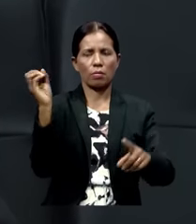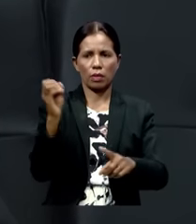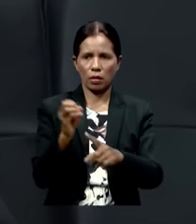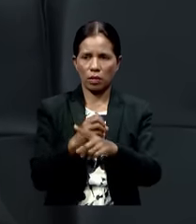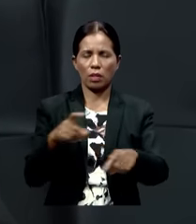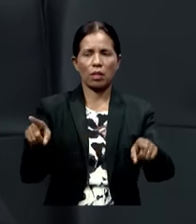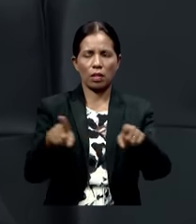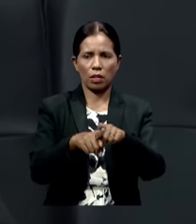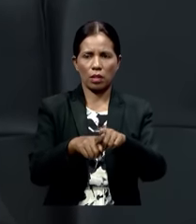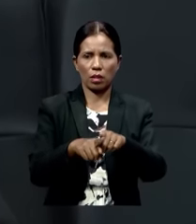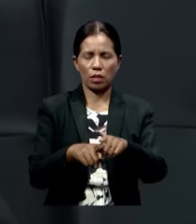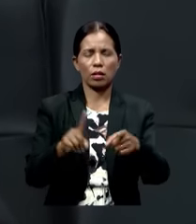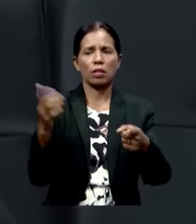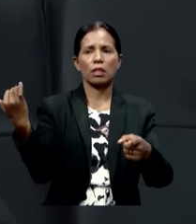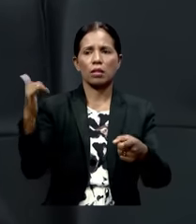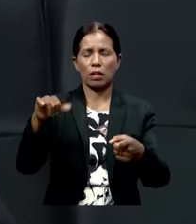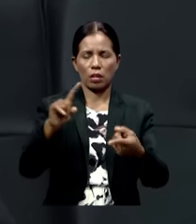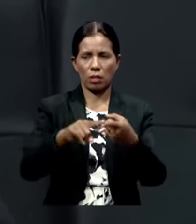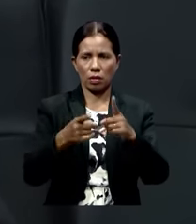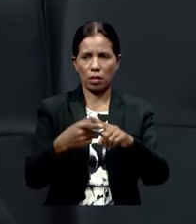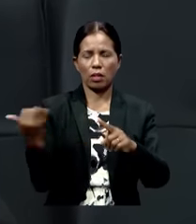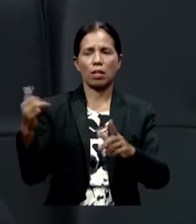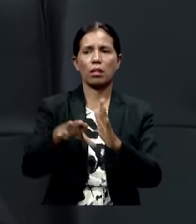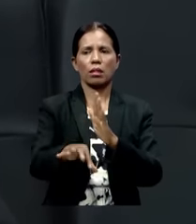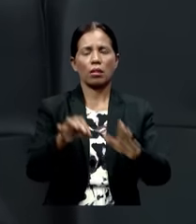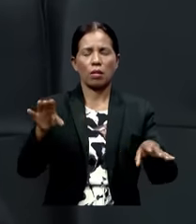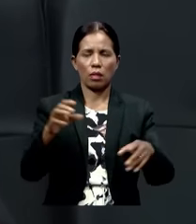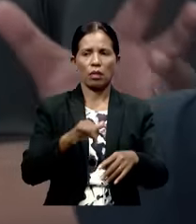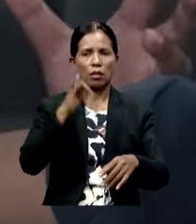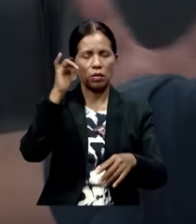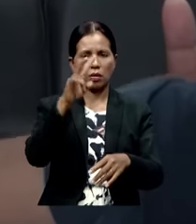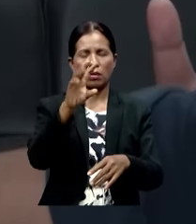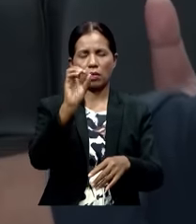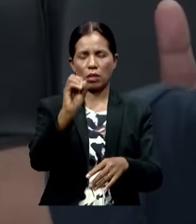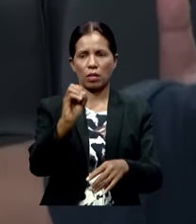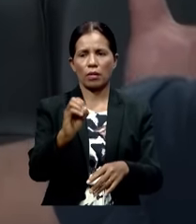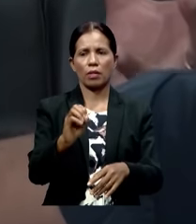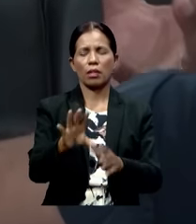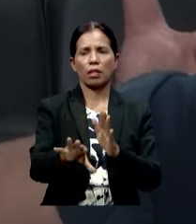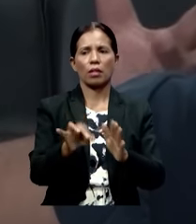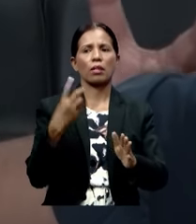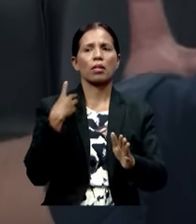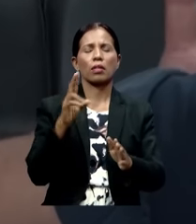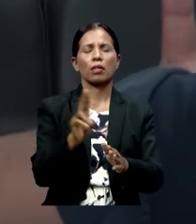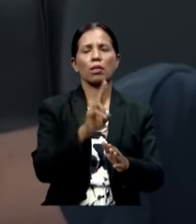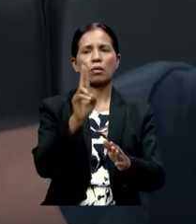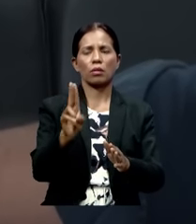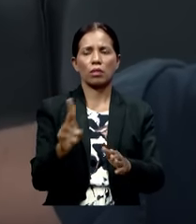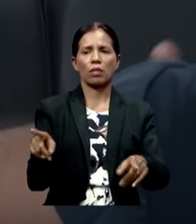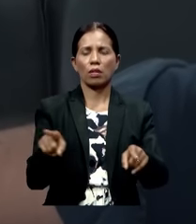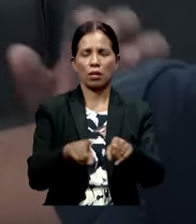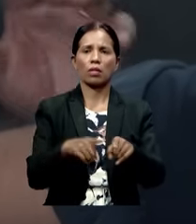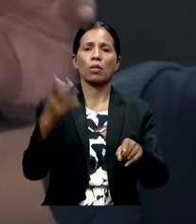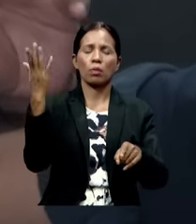hanesen ser malo que bem que retan ona oportunidade orse 2000 seleção ne ita usa maneira sira hanesen